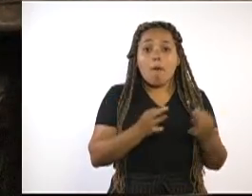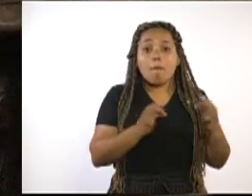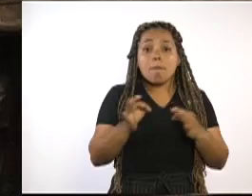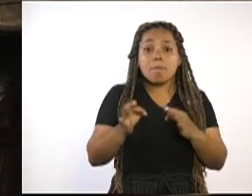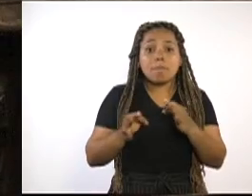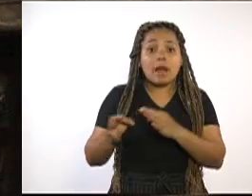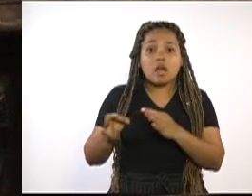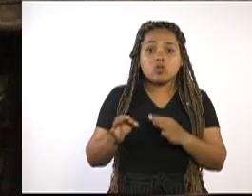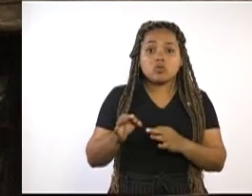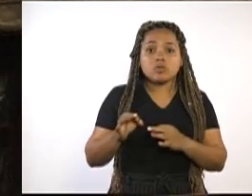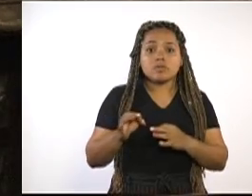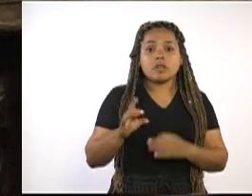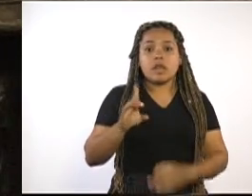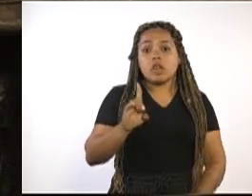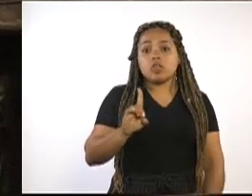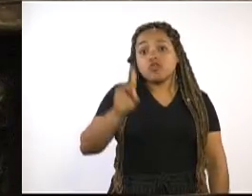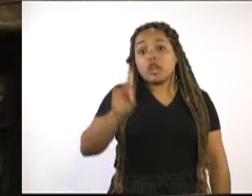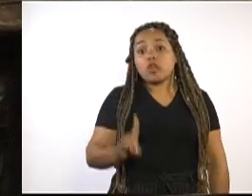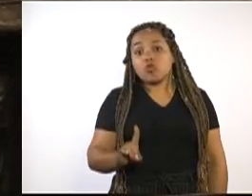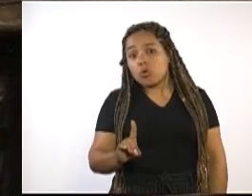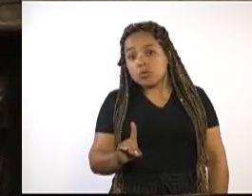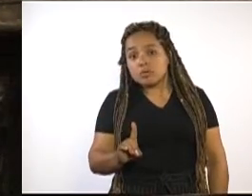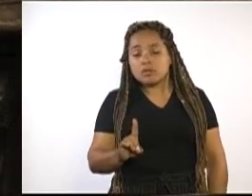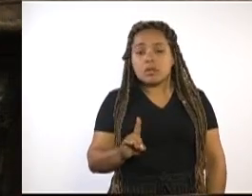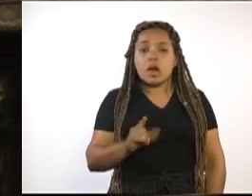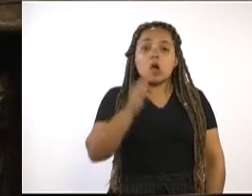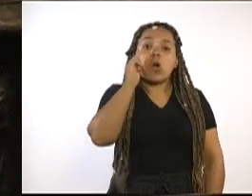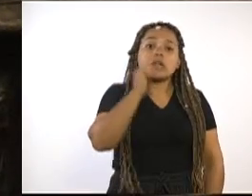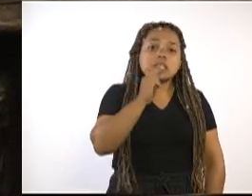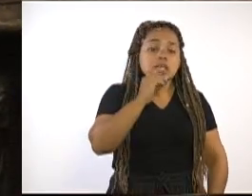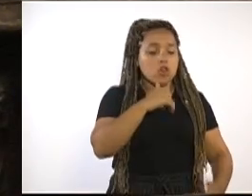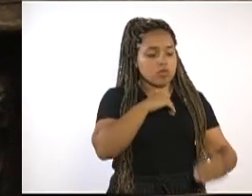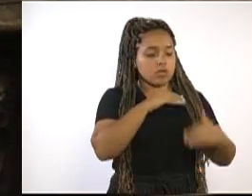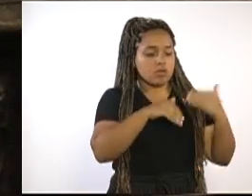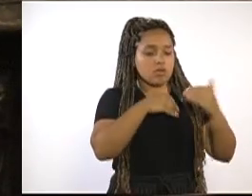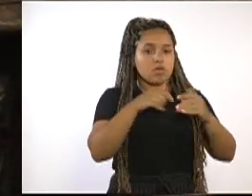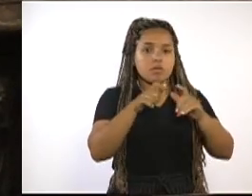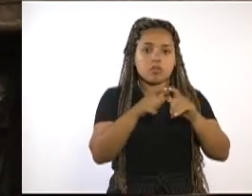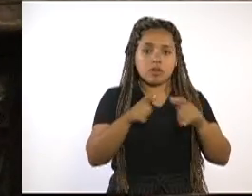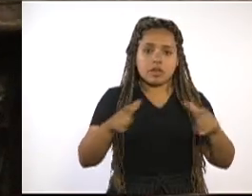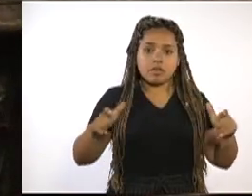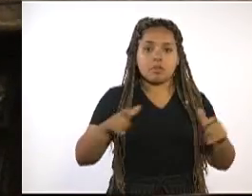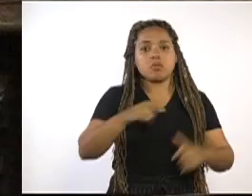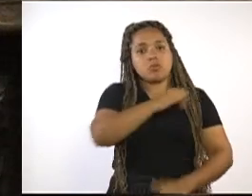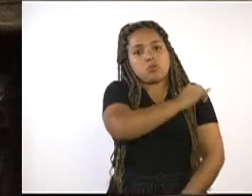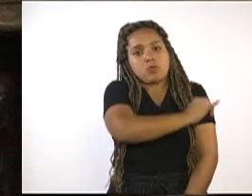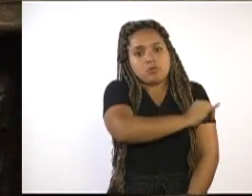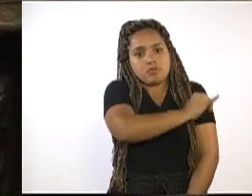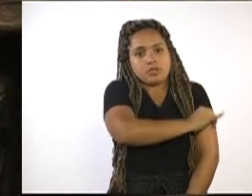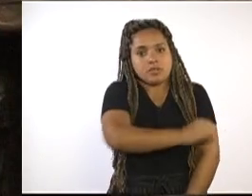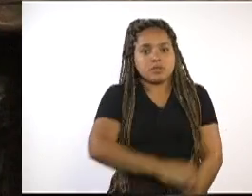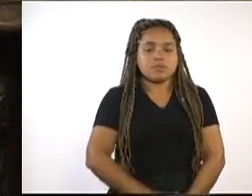diretor para o desenvolvimento e crescimento do Rio de Janeiro.